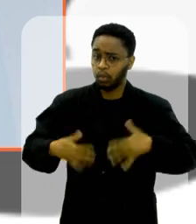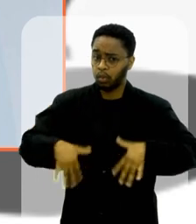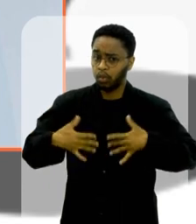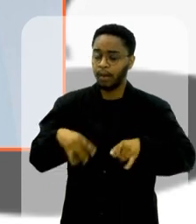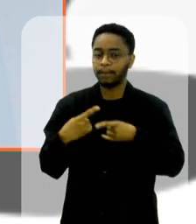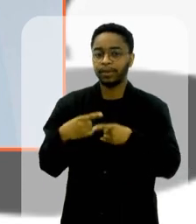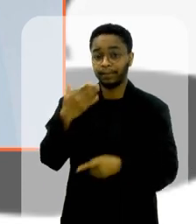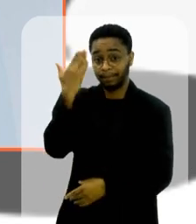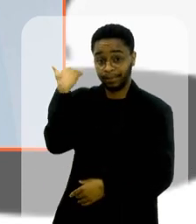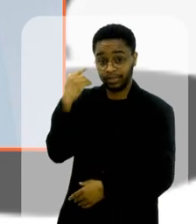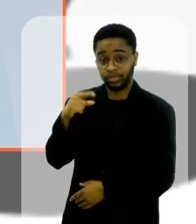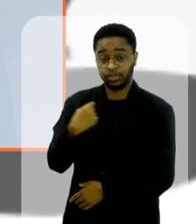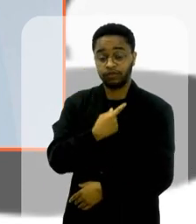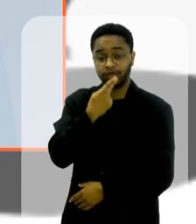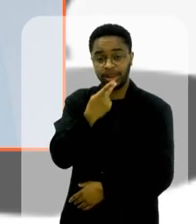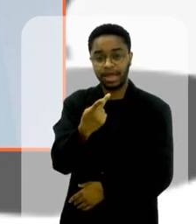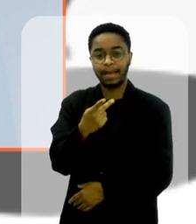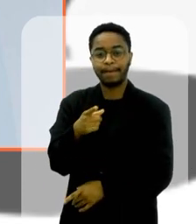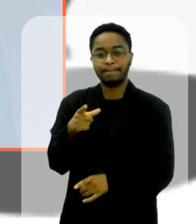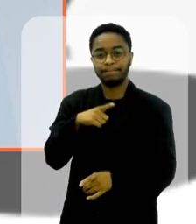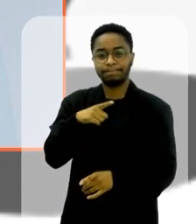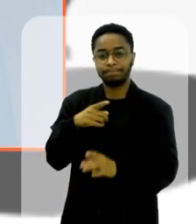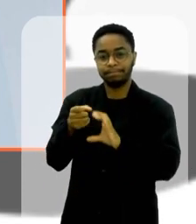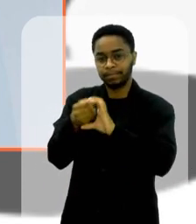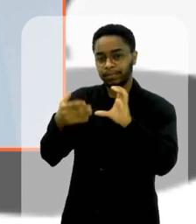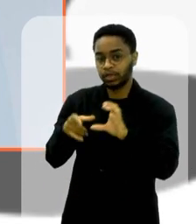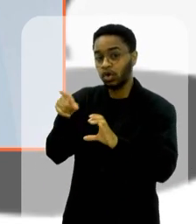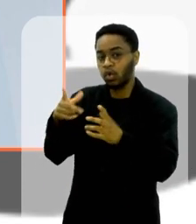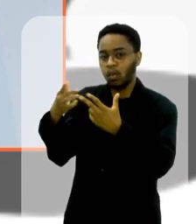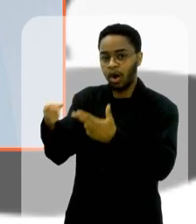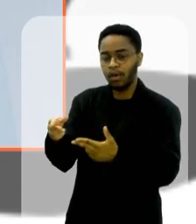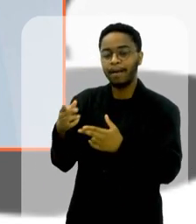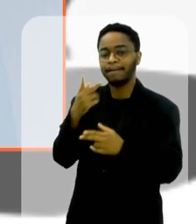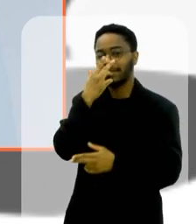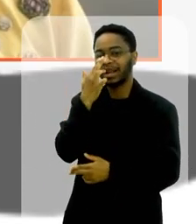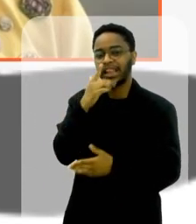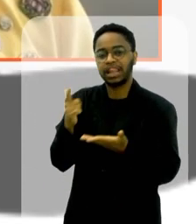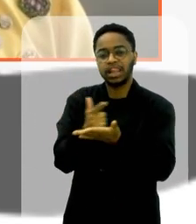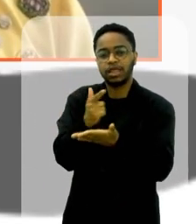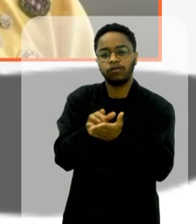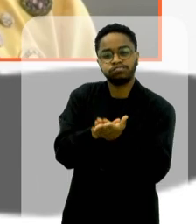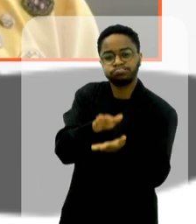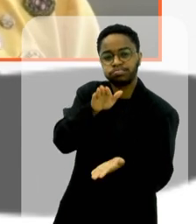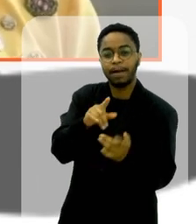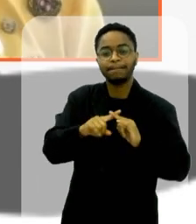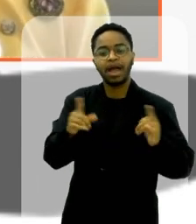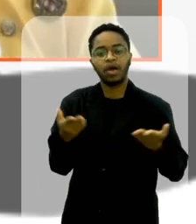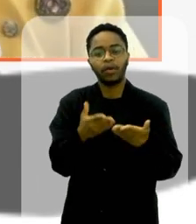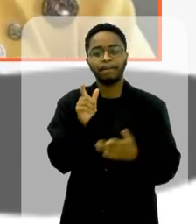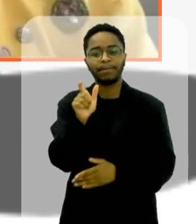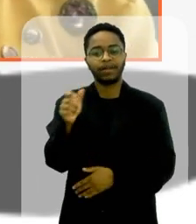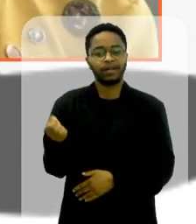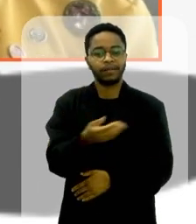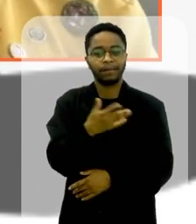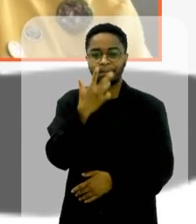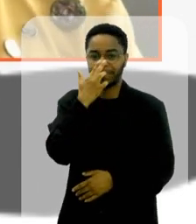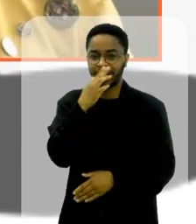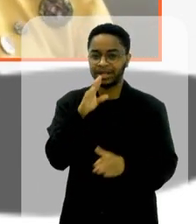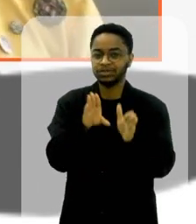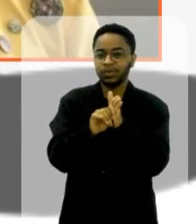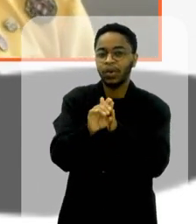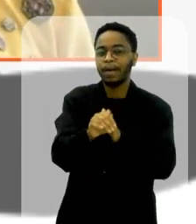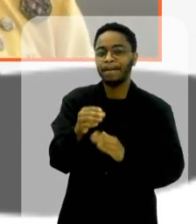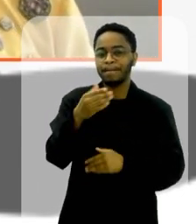Google, né? Porque antigamente a gente chamava uma pessoa com as suas características de enciclopédia. Então vamos É verdade. atualizar esse termo, né? Você